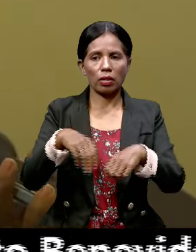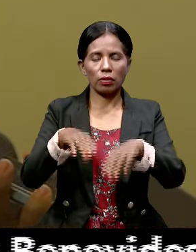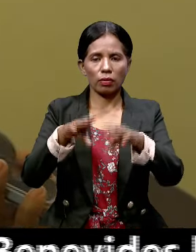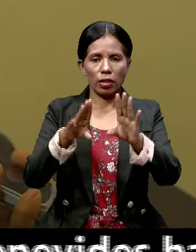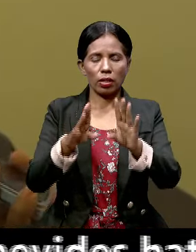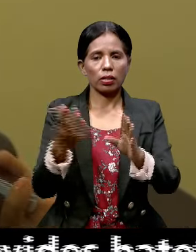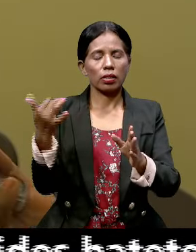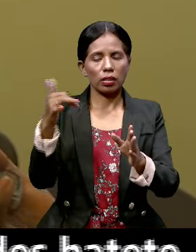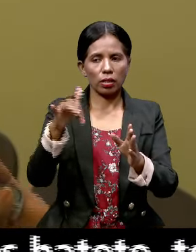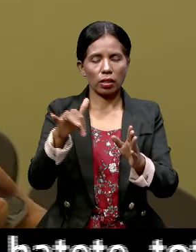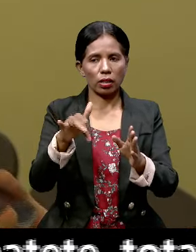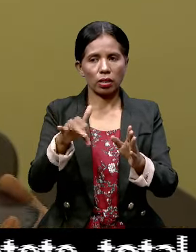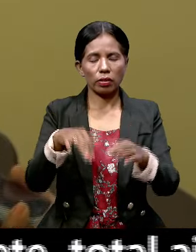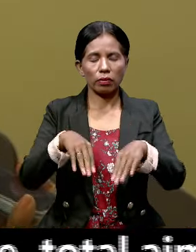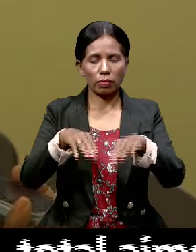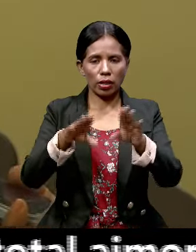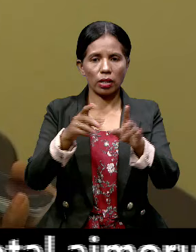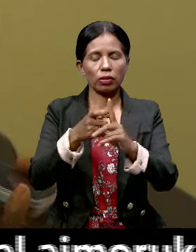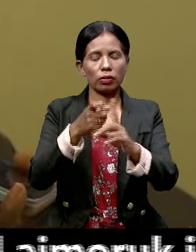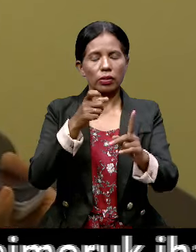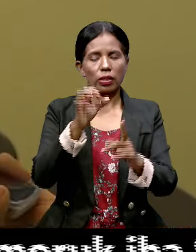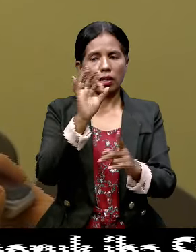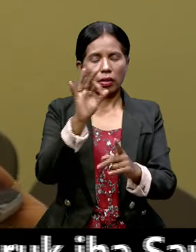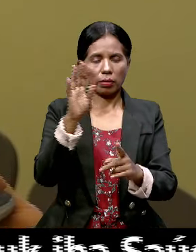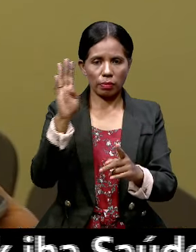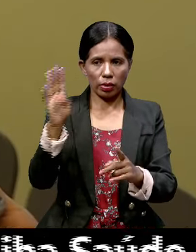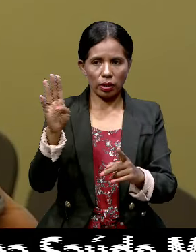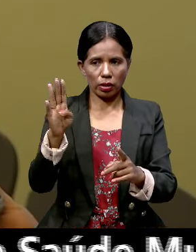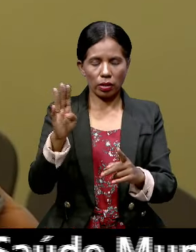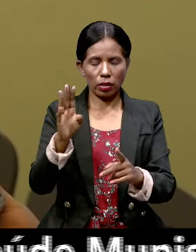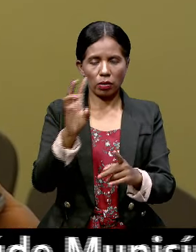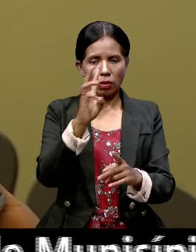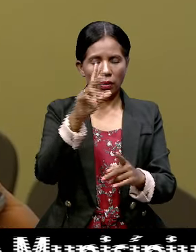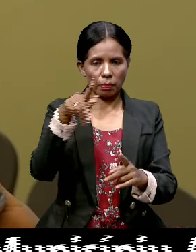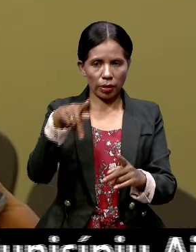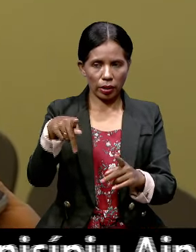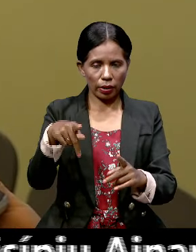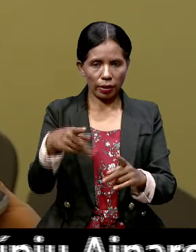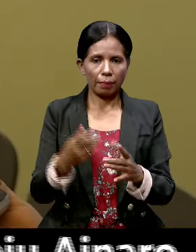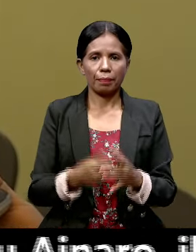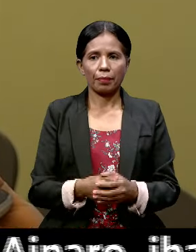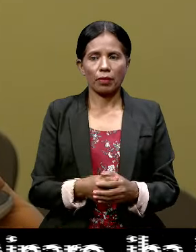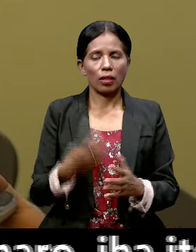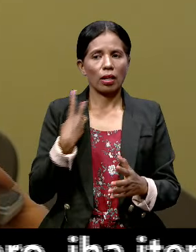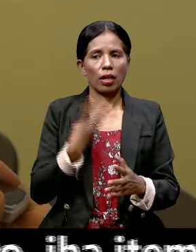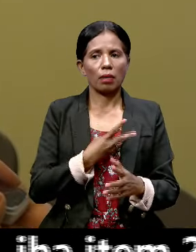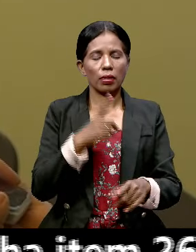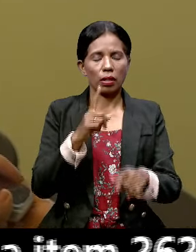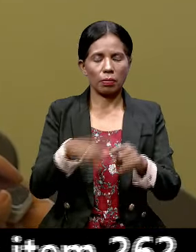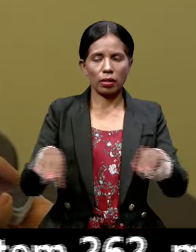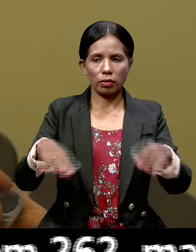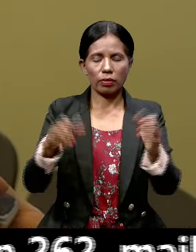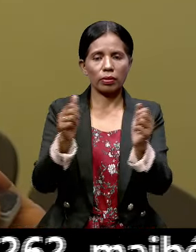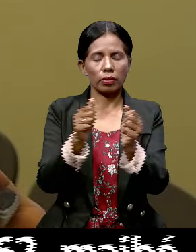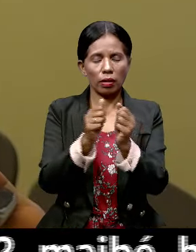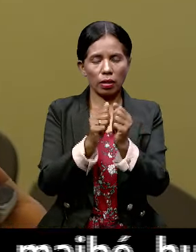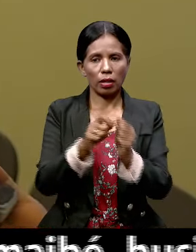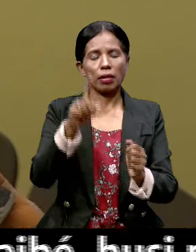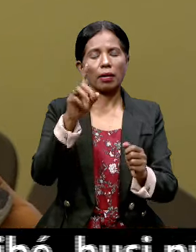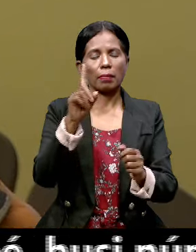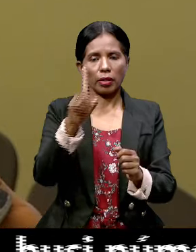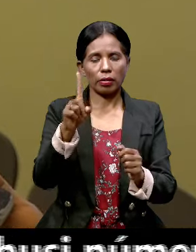sira nia marketing ne liu si Facebook WhatsApp aidane ami la pel servicio mesa kam ting servicio ho atorari